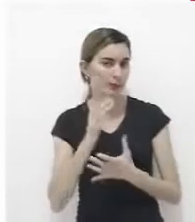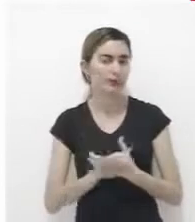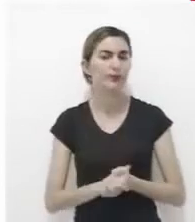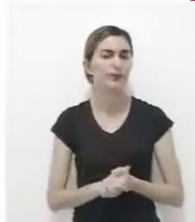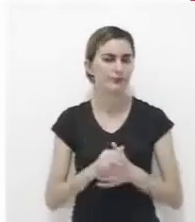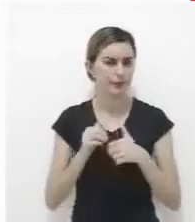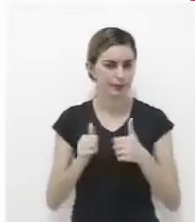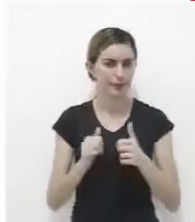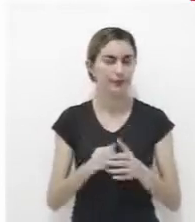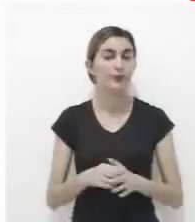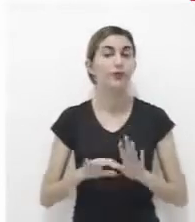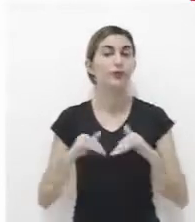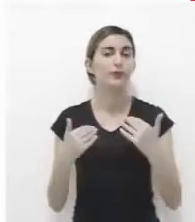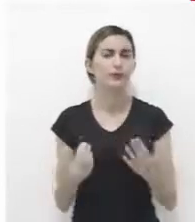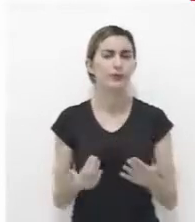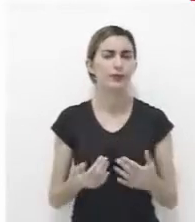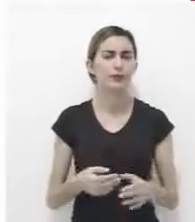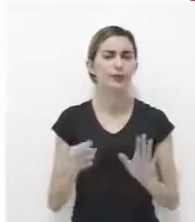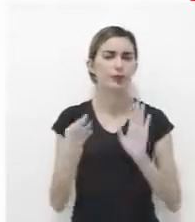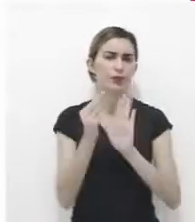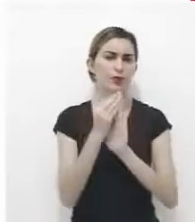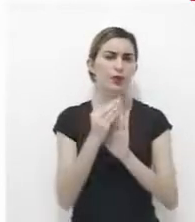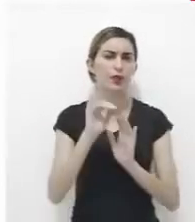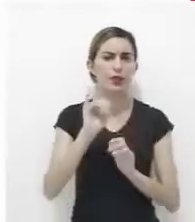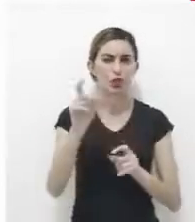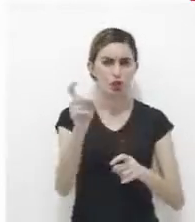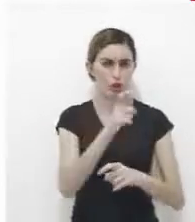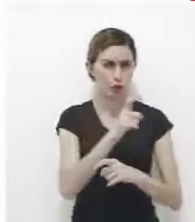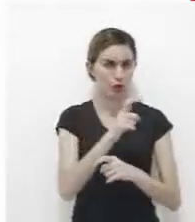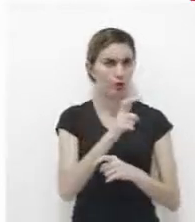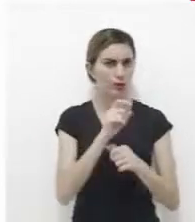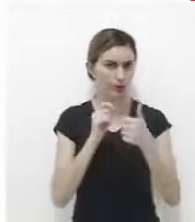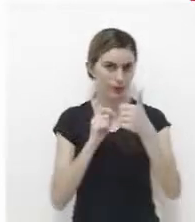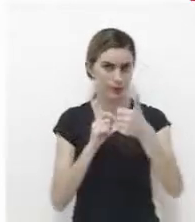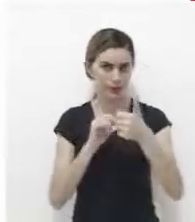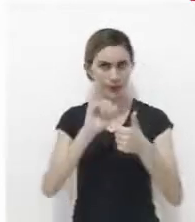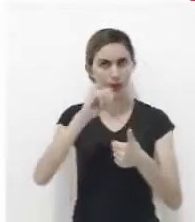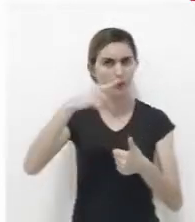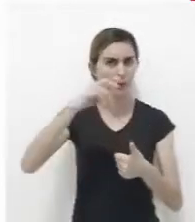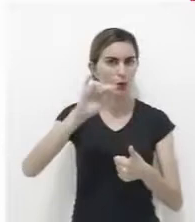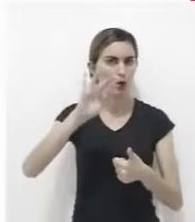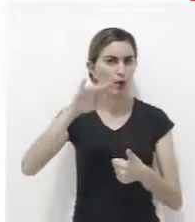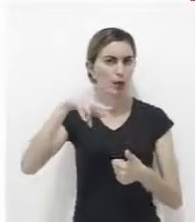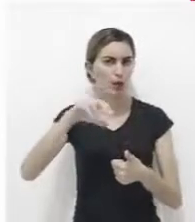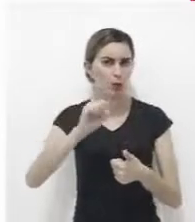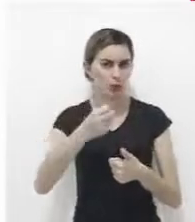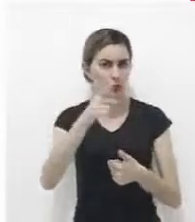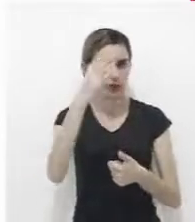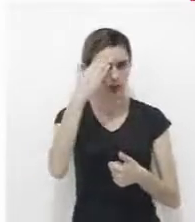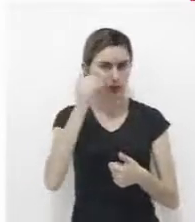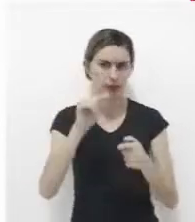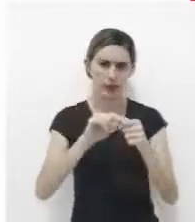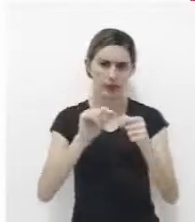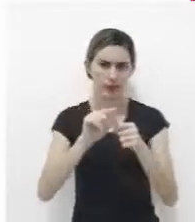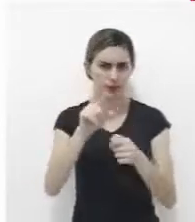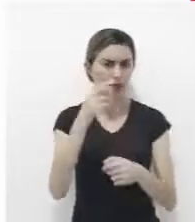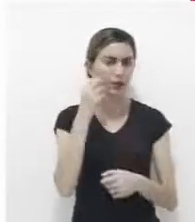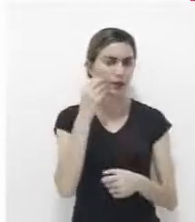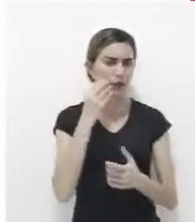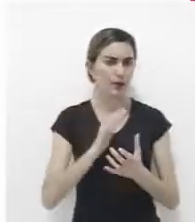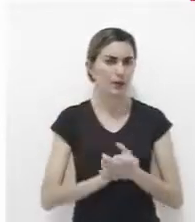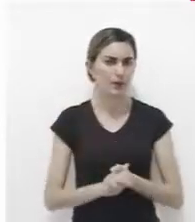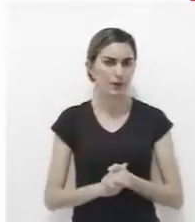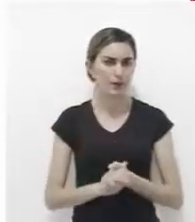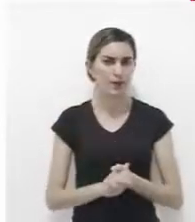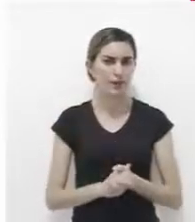Hipotenusa, o lado maior, tá bom? Então, a gente vai botar a hipotenusa como x, beleza? Você sabe fazer isso aí,